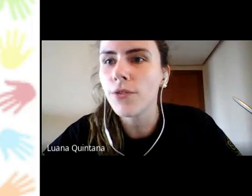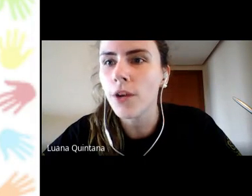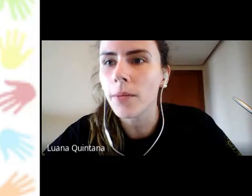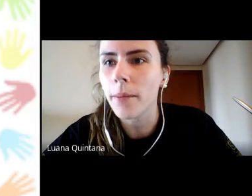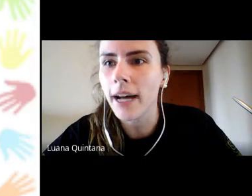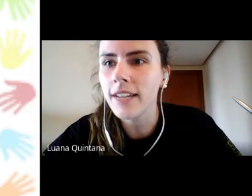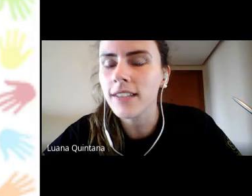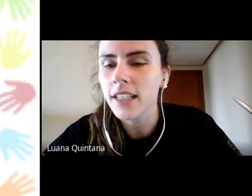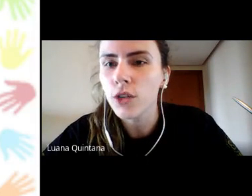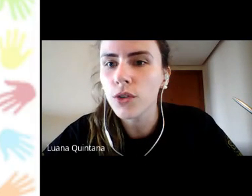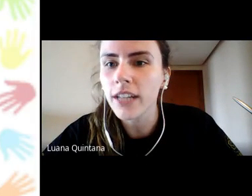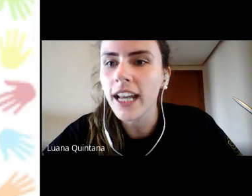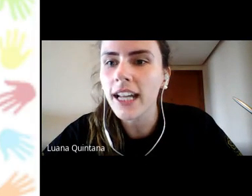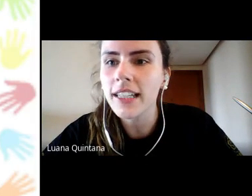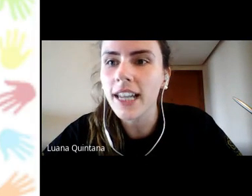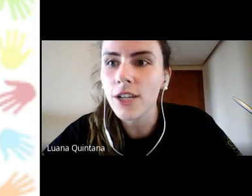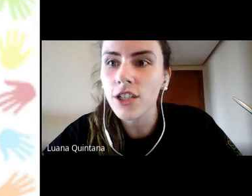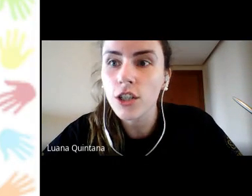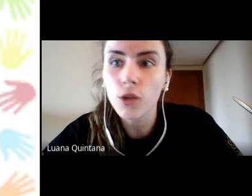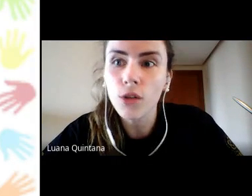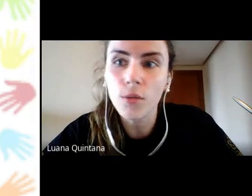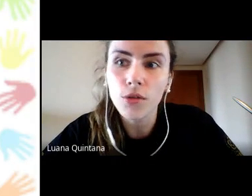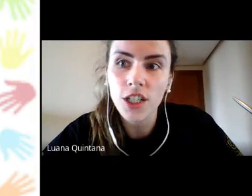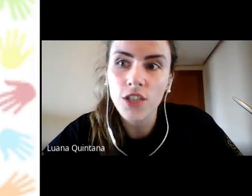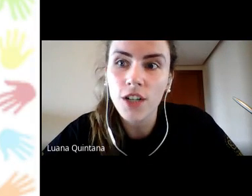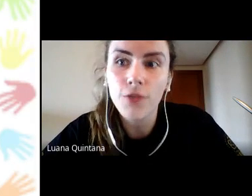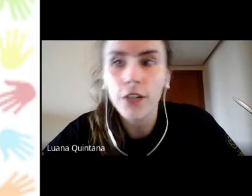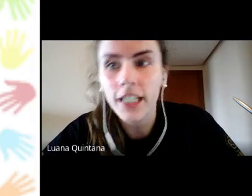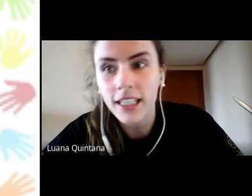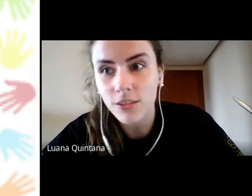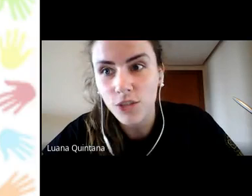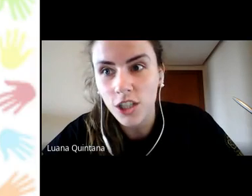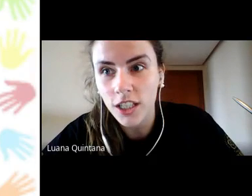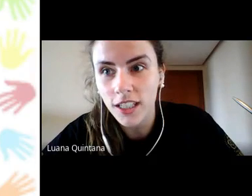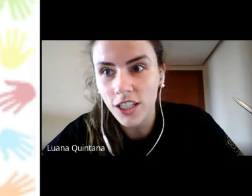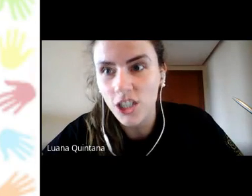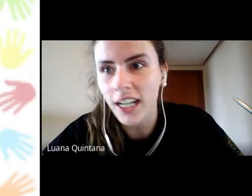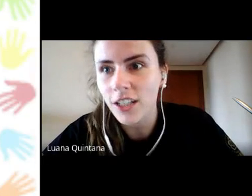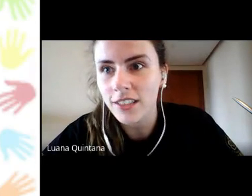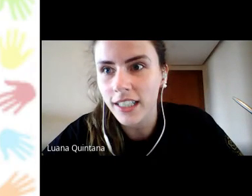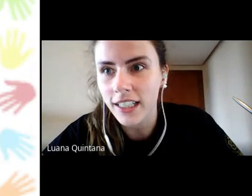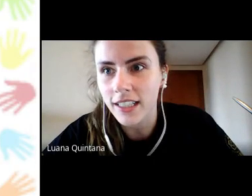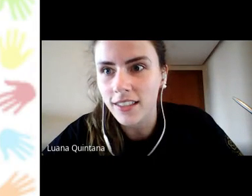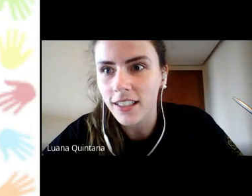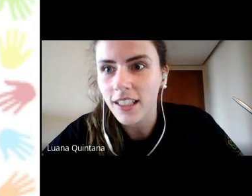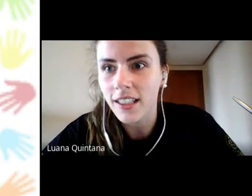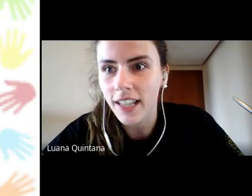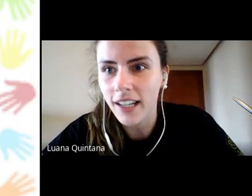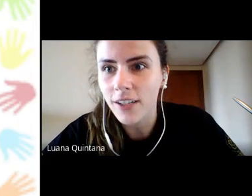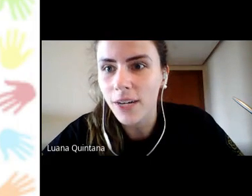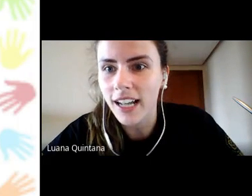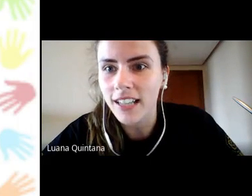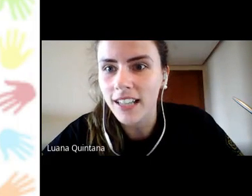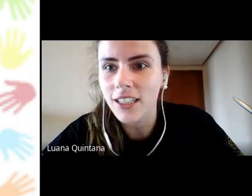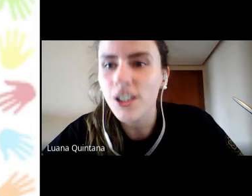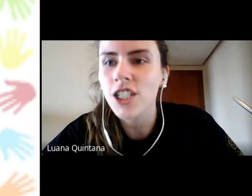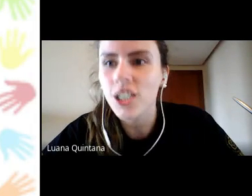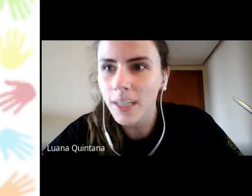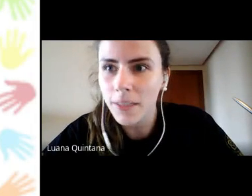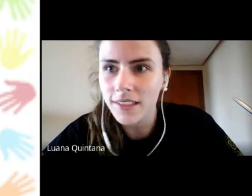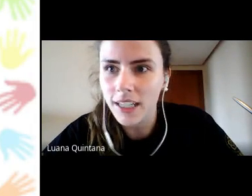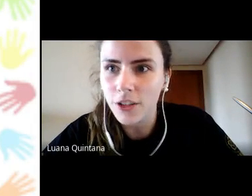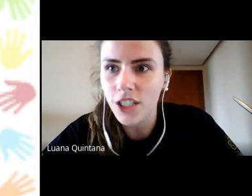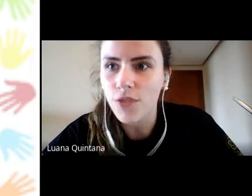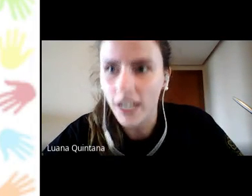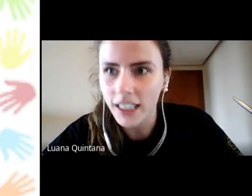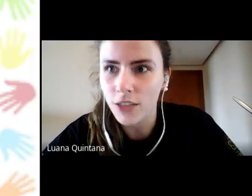pensar de uma forma mais... na realidade, eu acho que todo mundo, a gente já foi criança um dia e a gente tem a nossa criança, né, guardada. Então, a gente